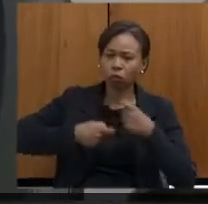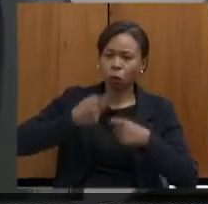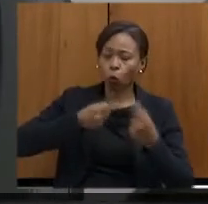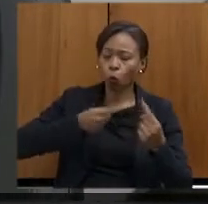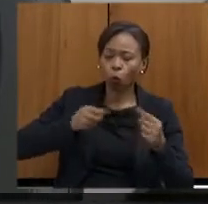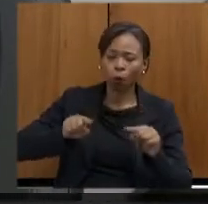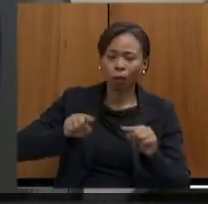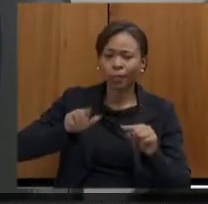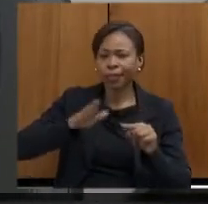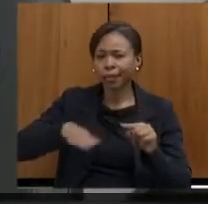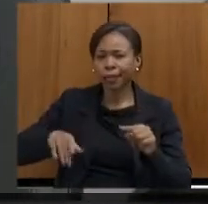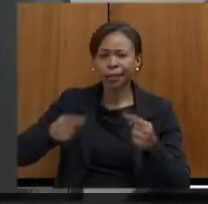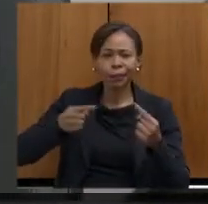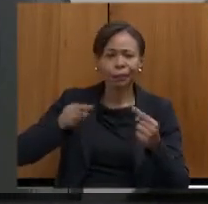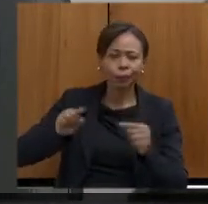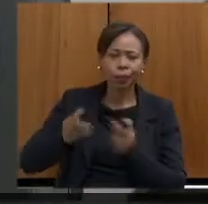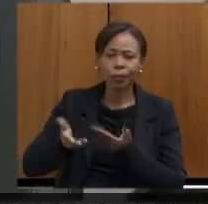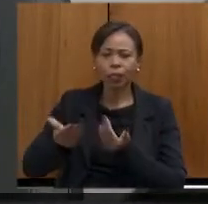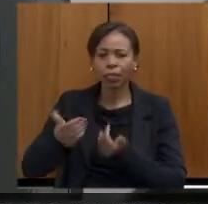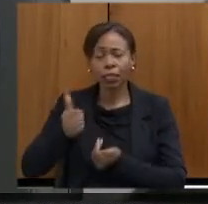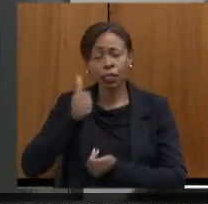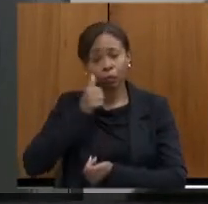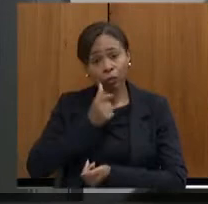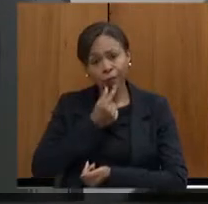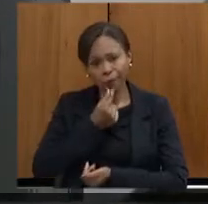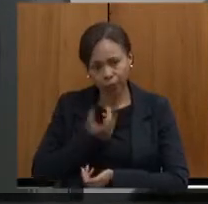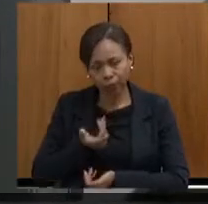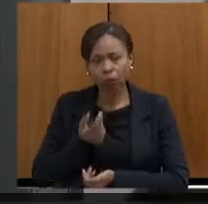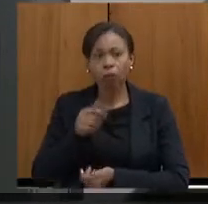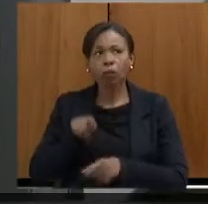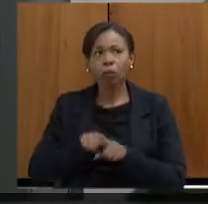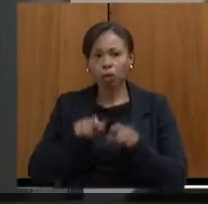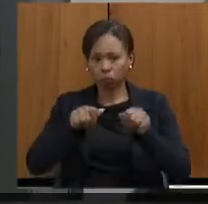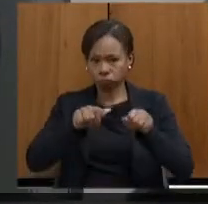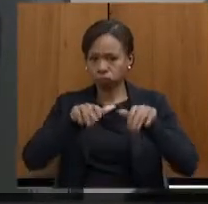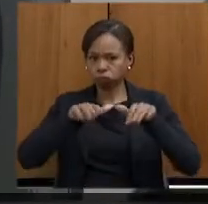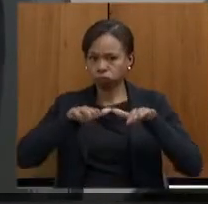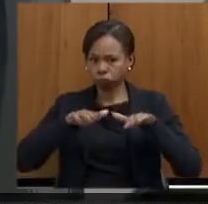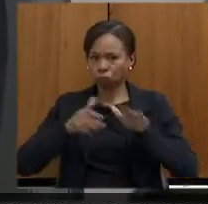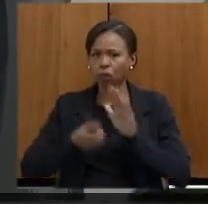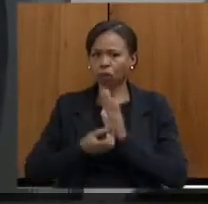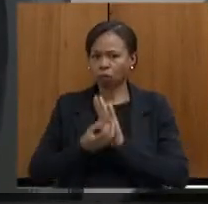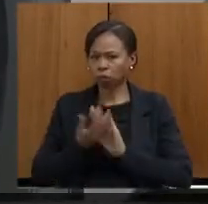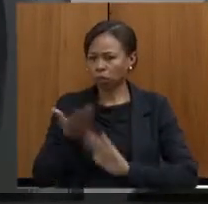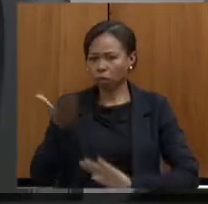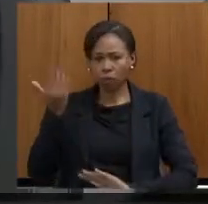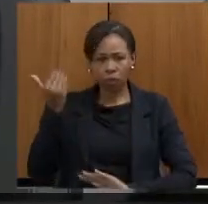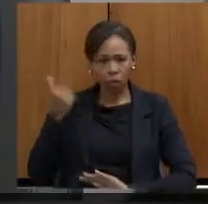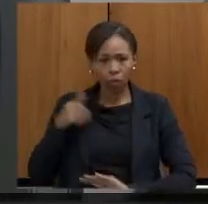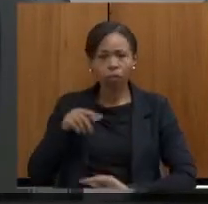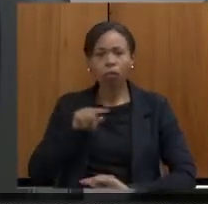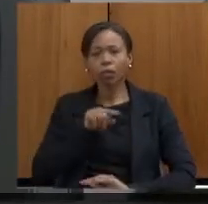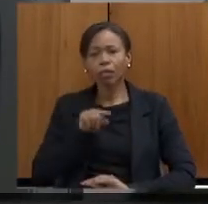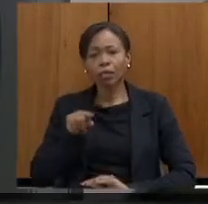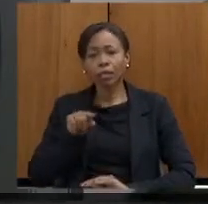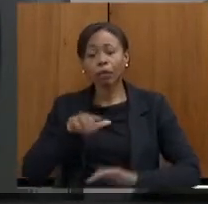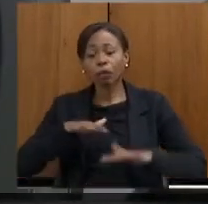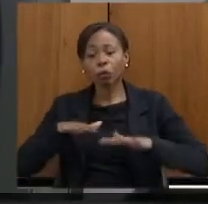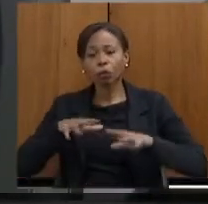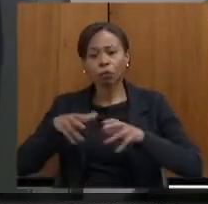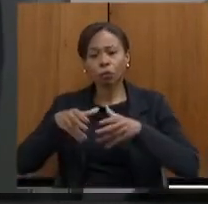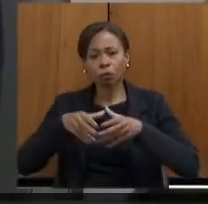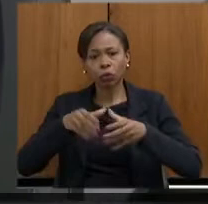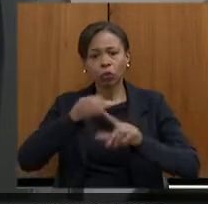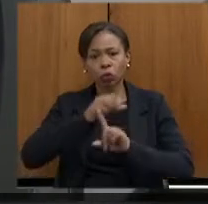A partir das diversas audiências públicas que promovemos, fizemos a escuta de vários movimentos sociais. Eu queria destacar aqui o Fórum